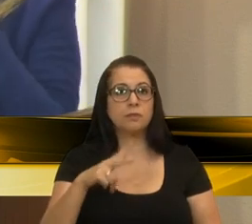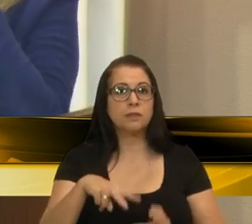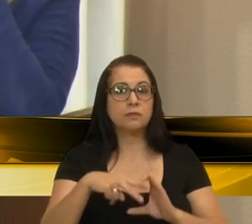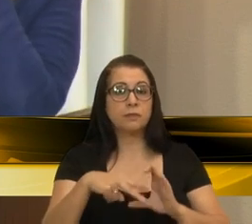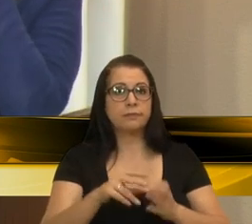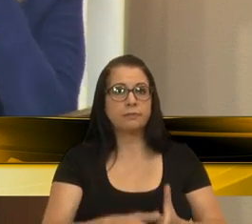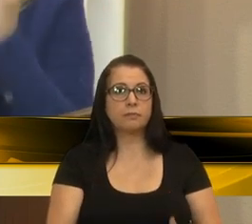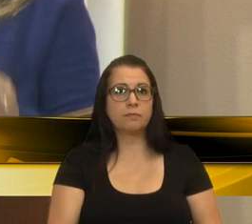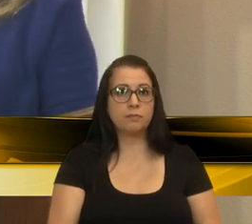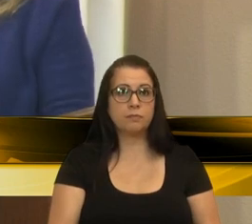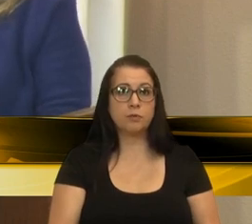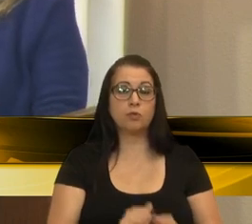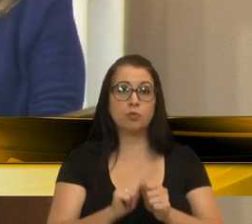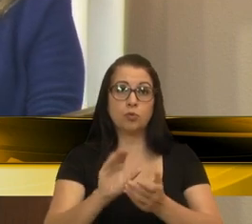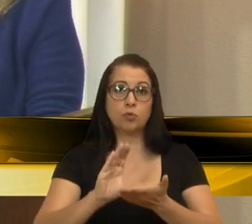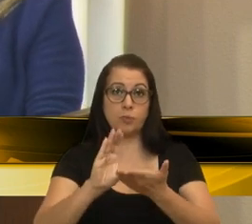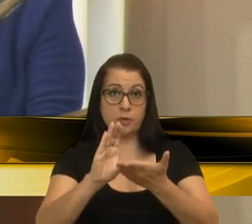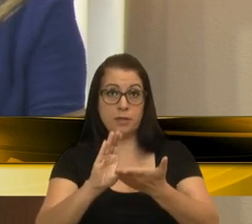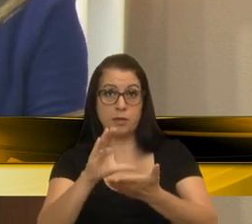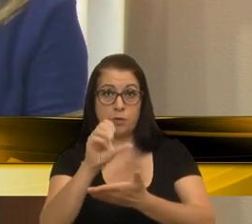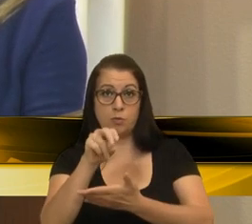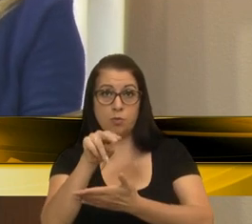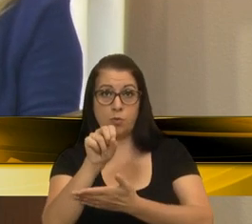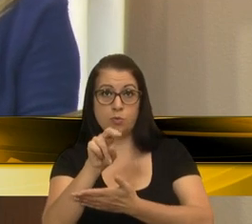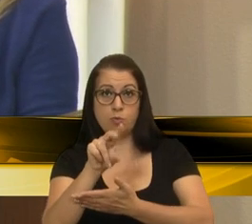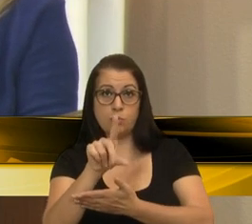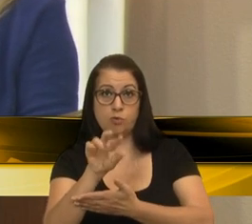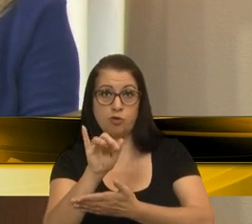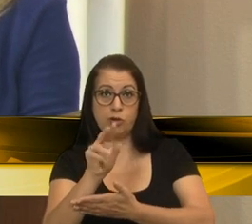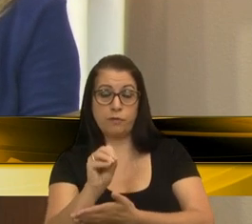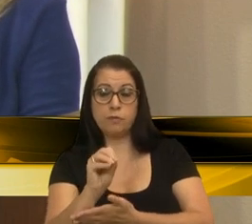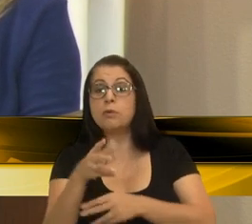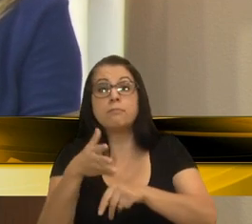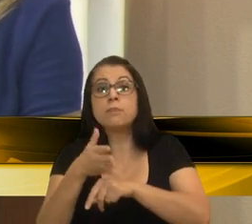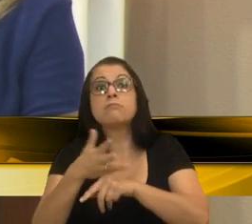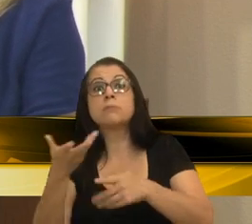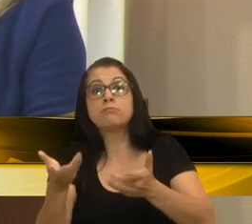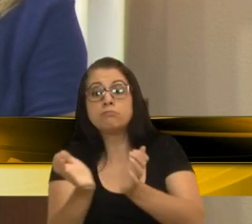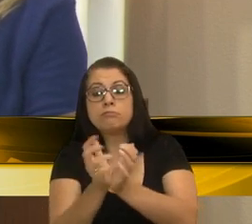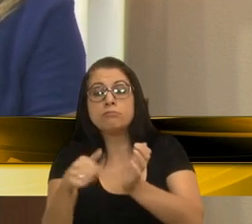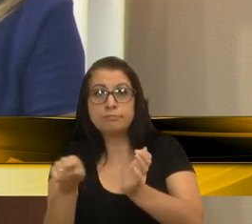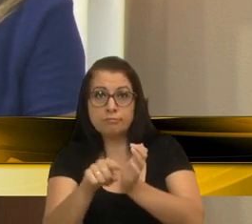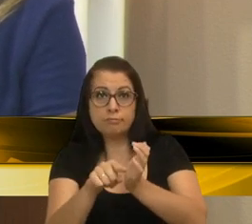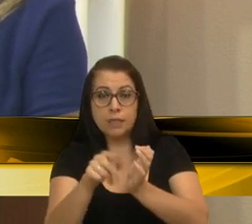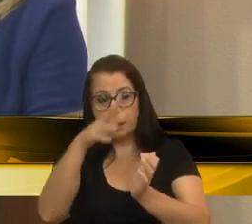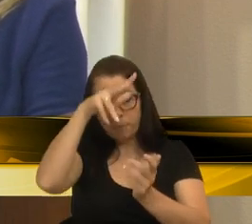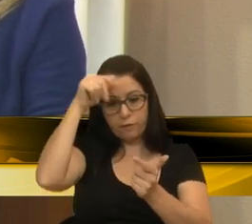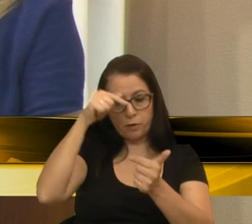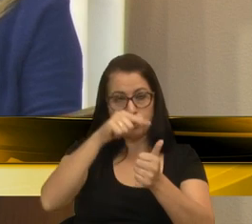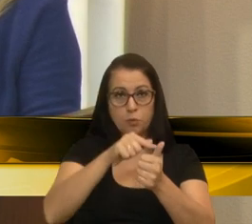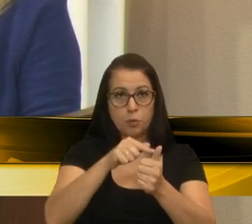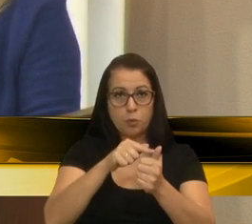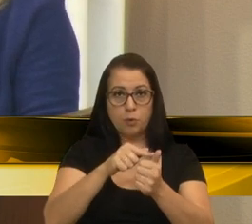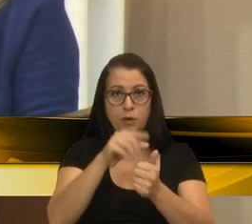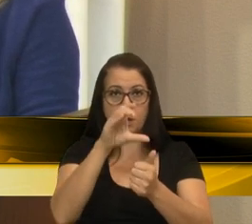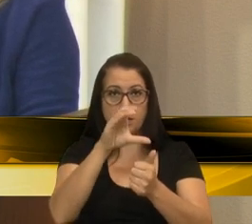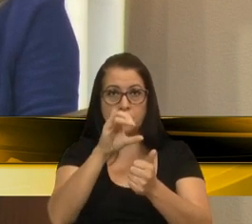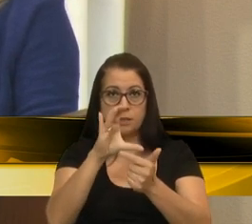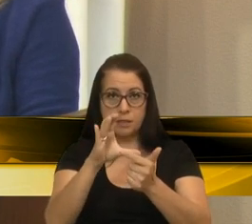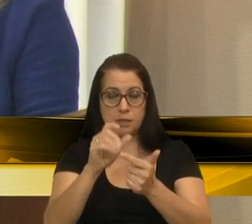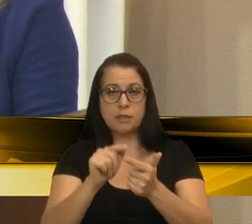no jantar do Conselho Consultivo. Quem participa do Conselho Consultivo? A Prefeitura, a